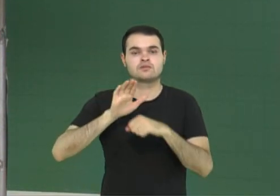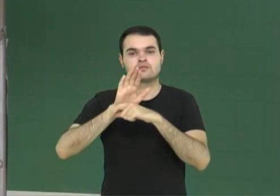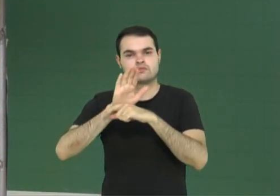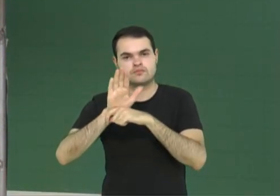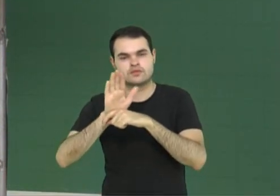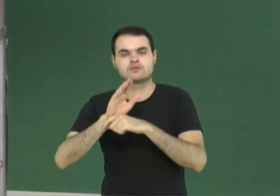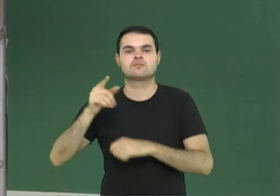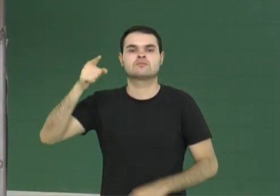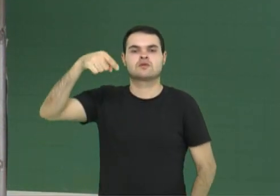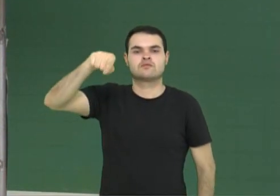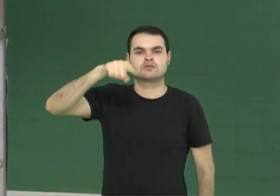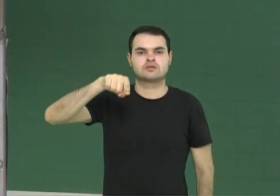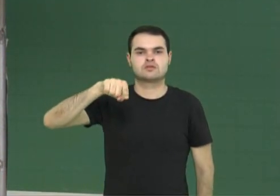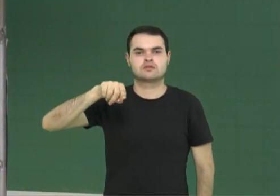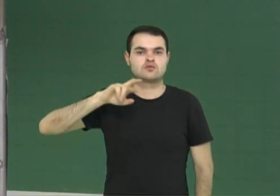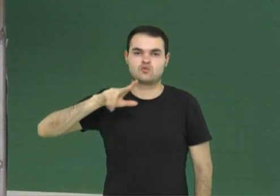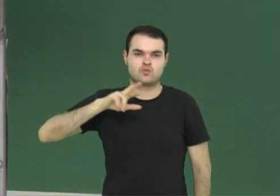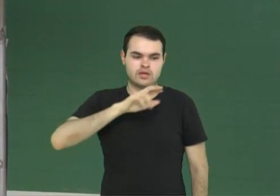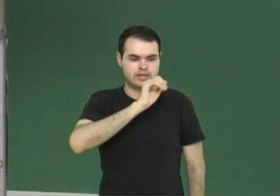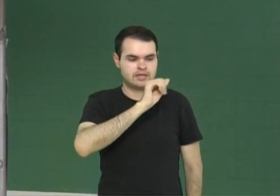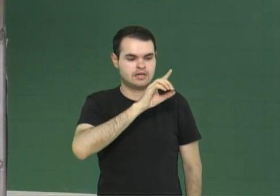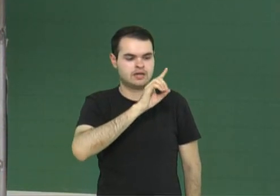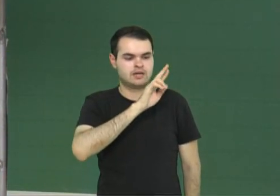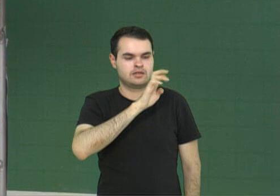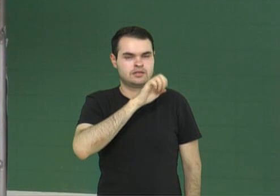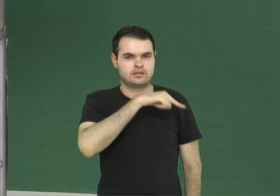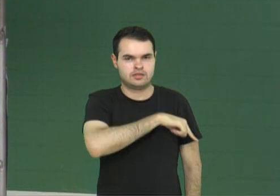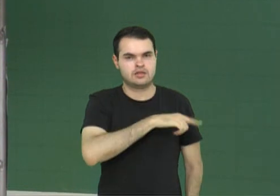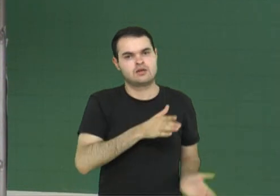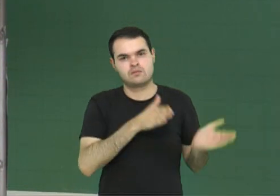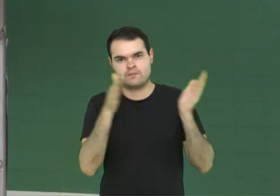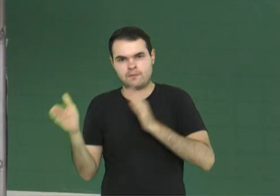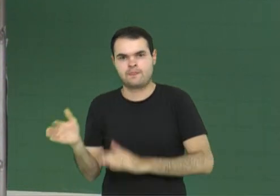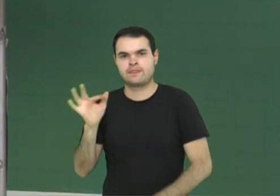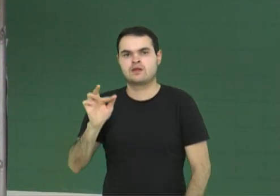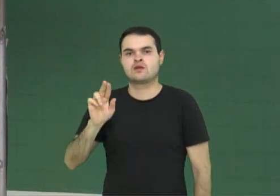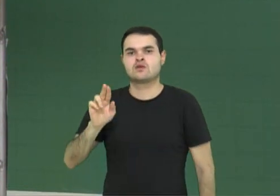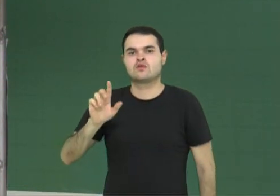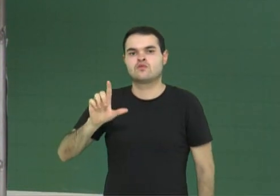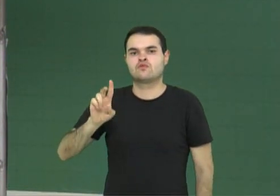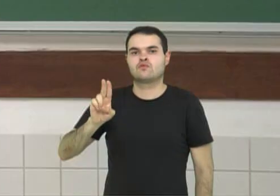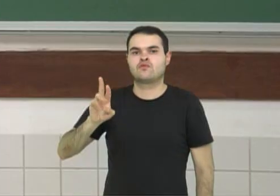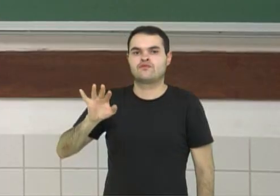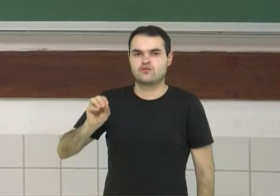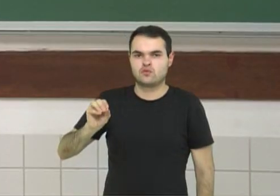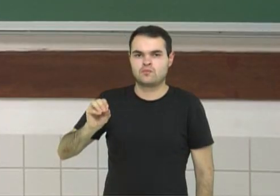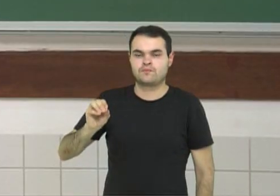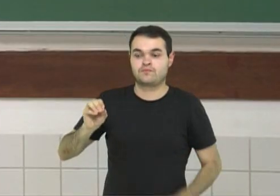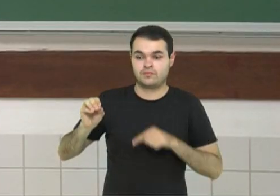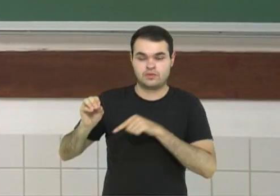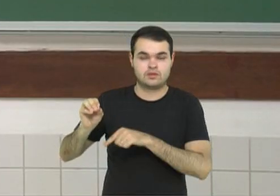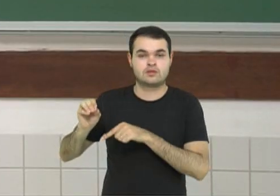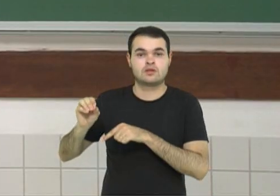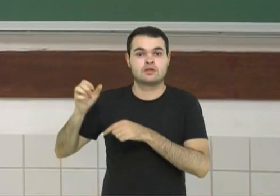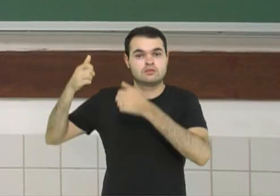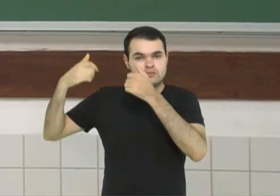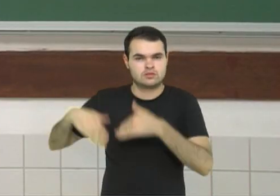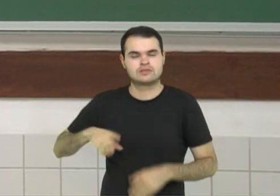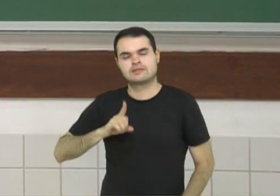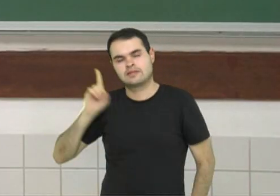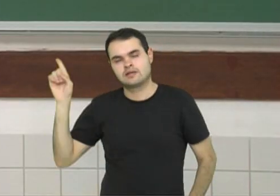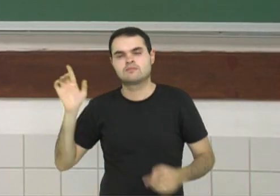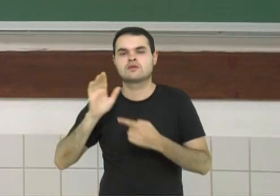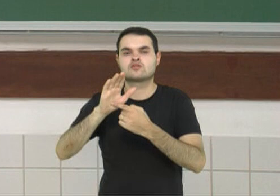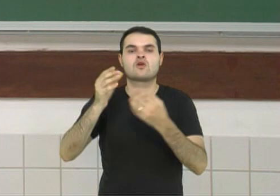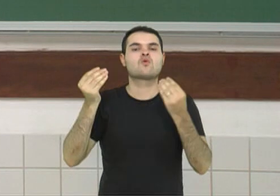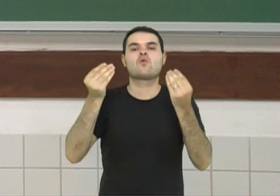vocês, agora não com o André, mas com o Fúvio Pacheco, também lá na Gibiteca, e ele vai mostrar para vocês como